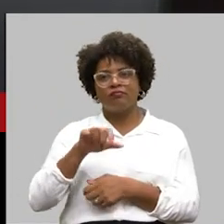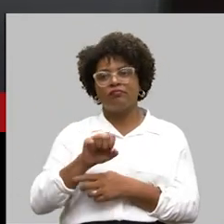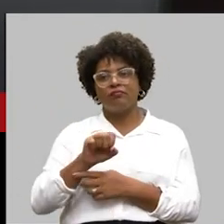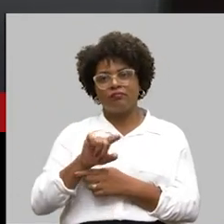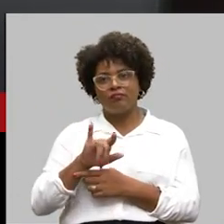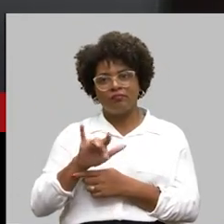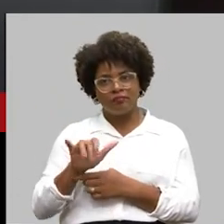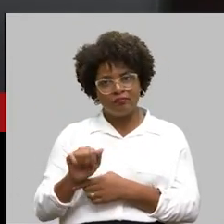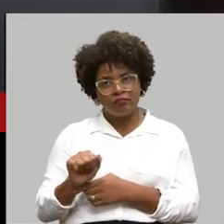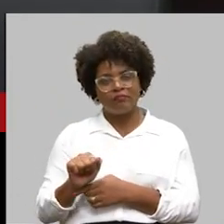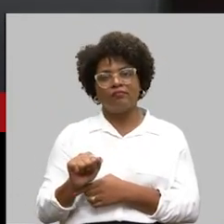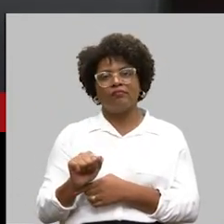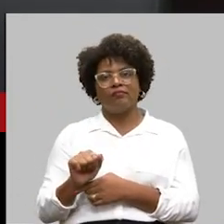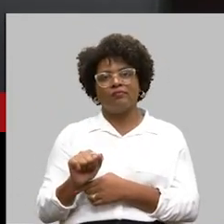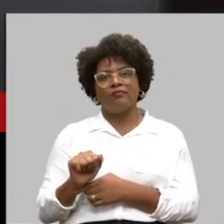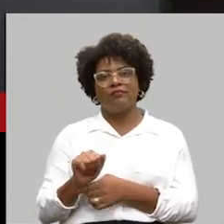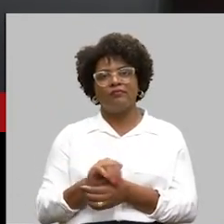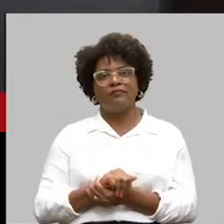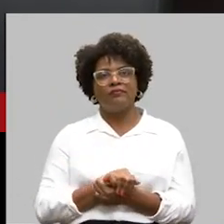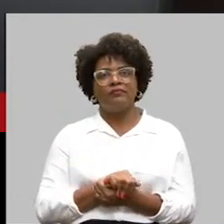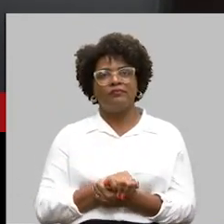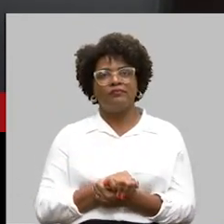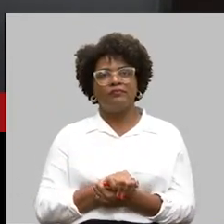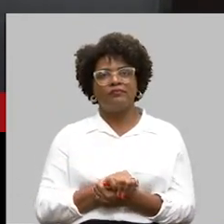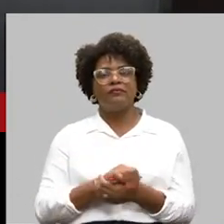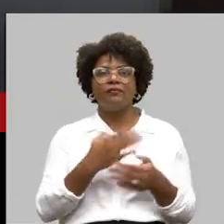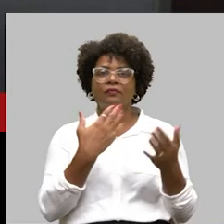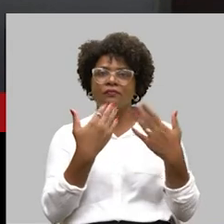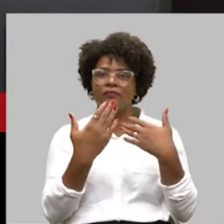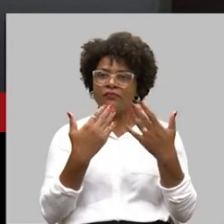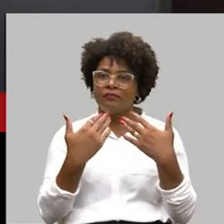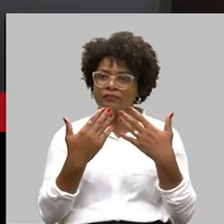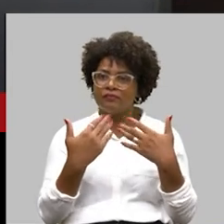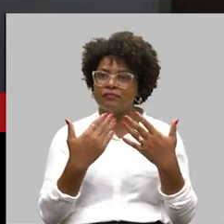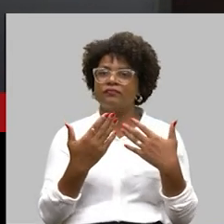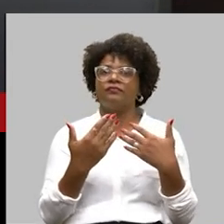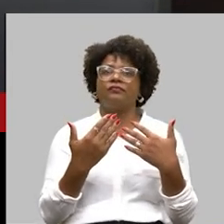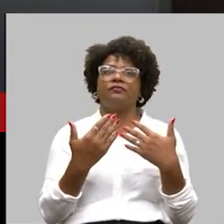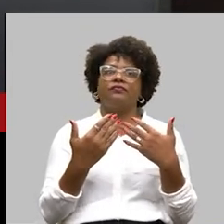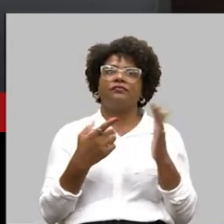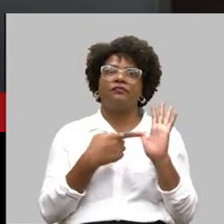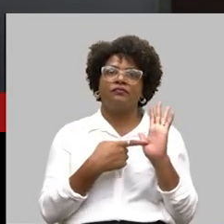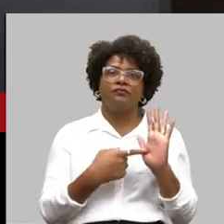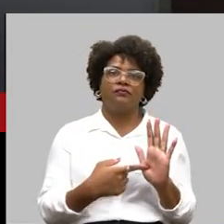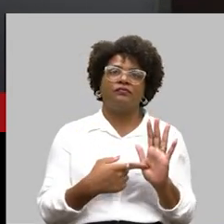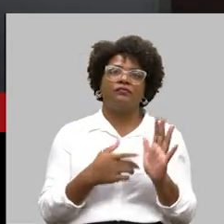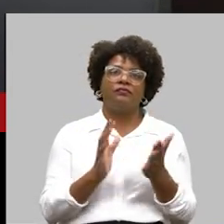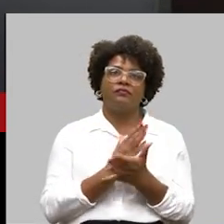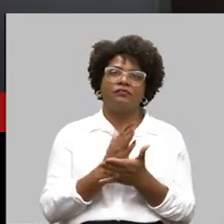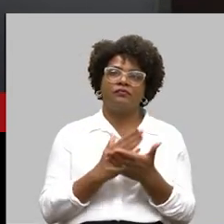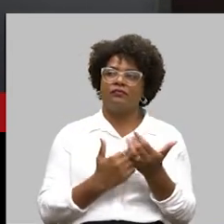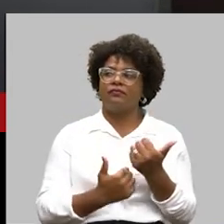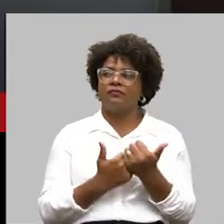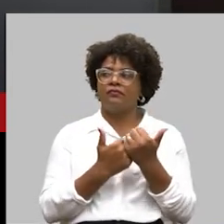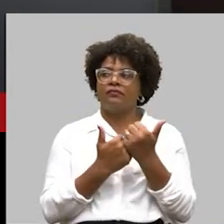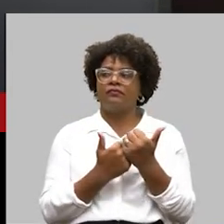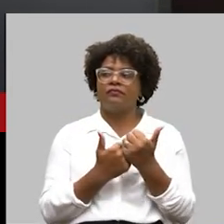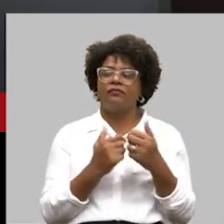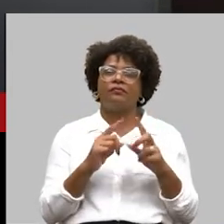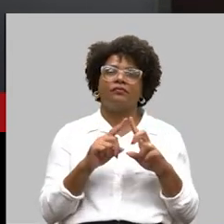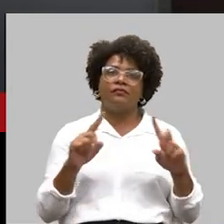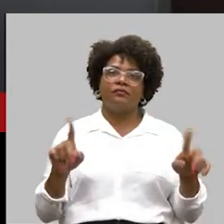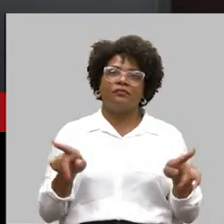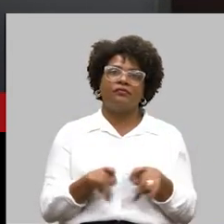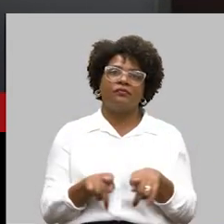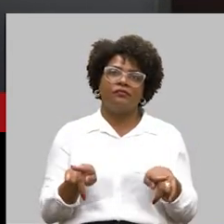corpo e alma e de coração para dialogar e trazer as poucas contribuições mas dizer aí me